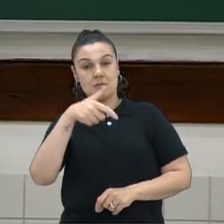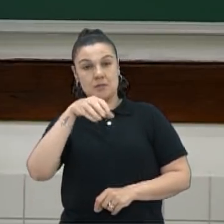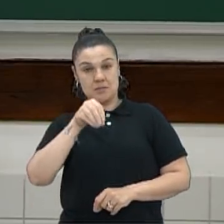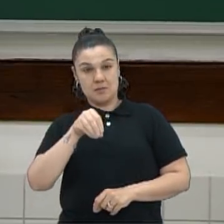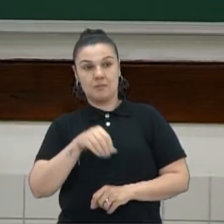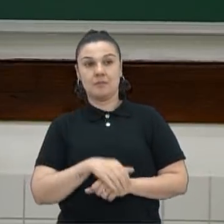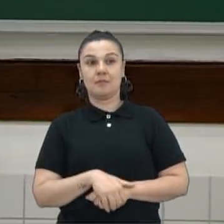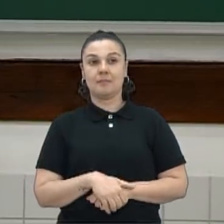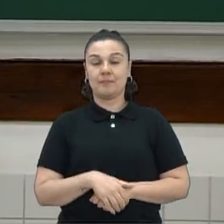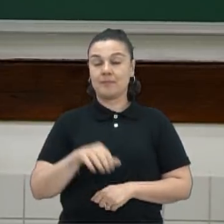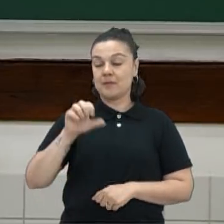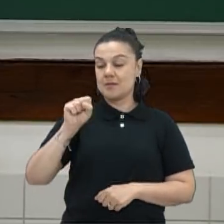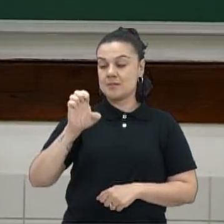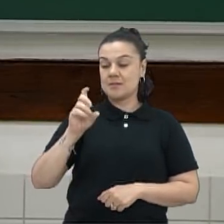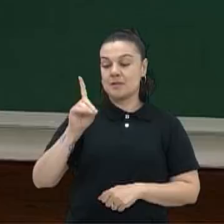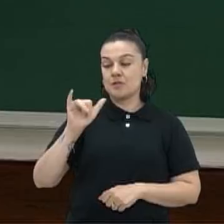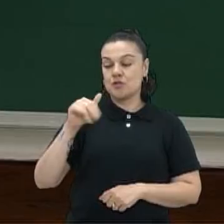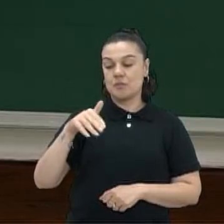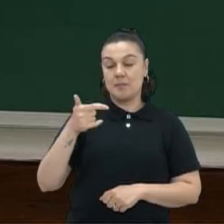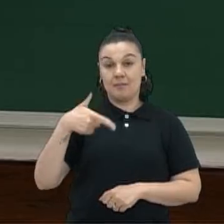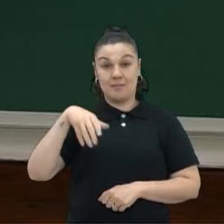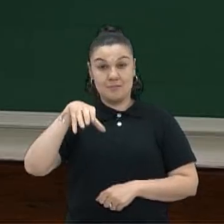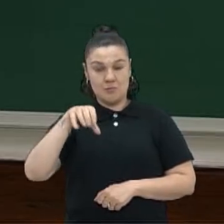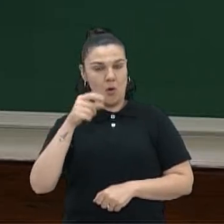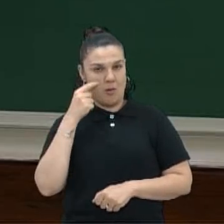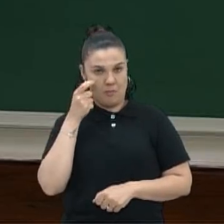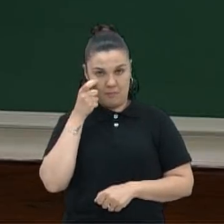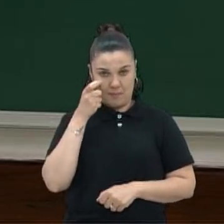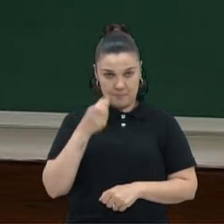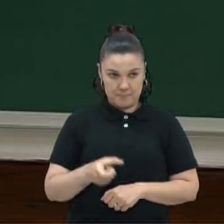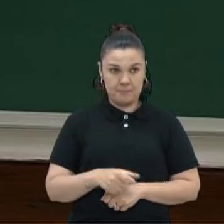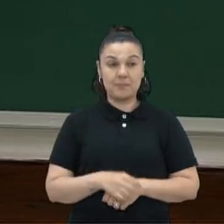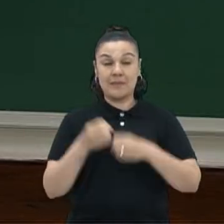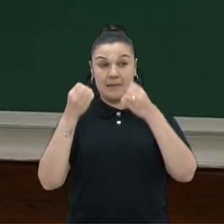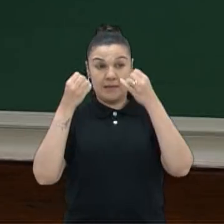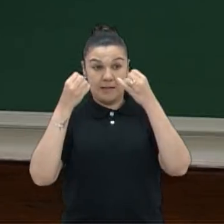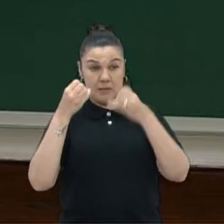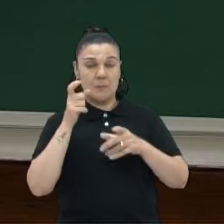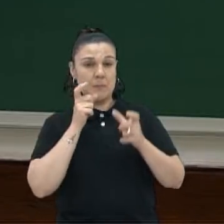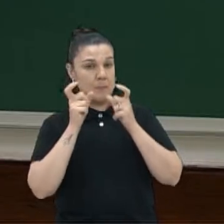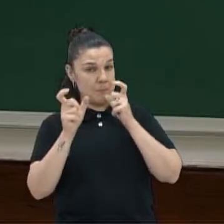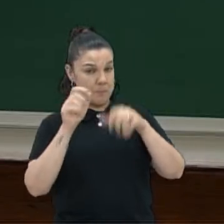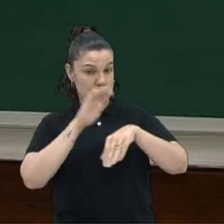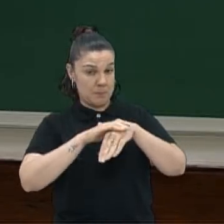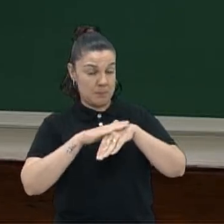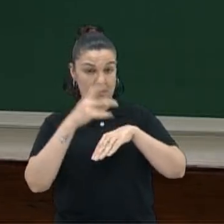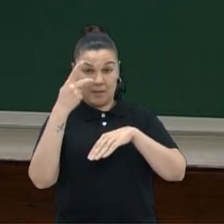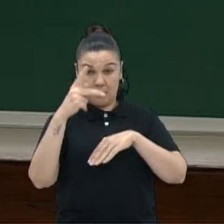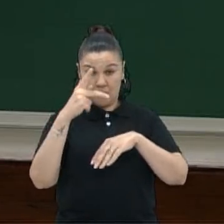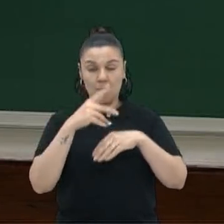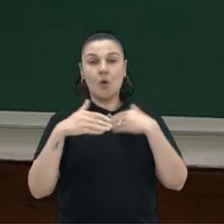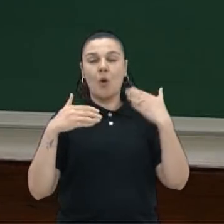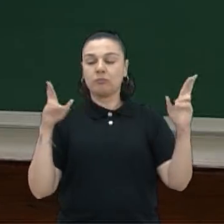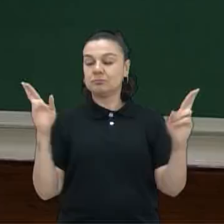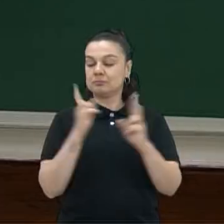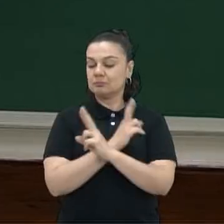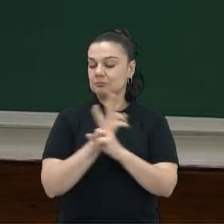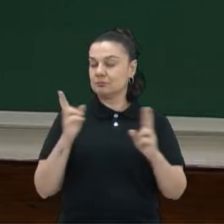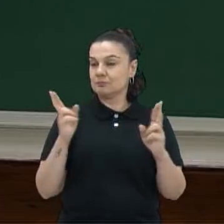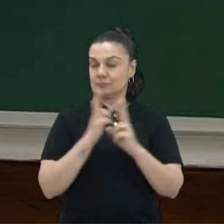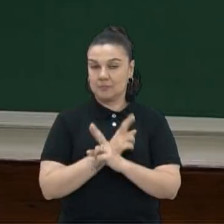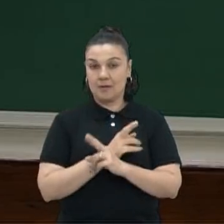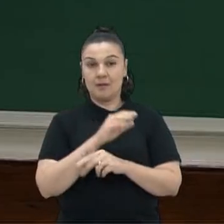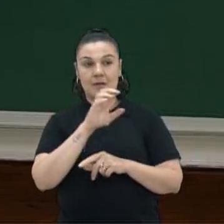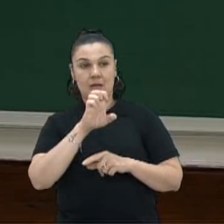sedimentação. Presta bem atenção. Explique com suas palavras qual é a relação existente entre